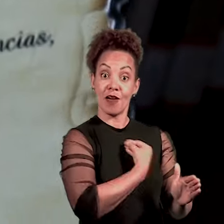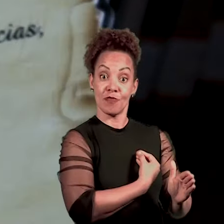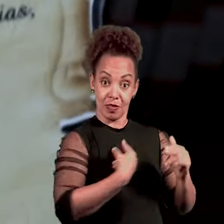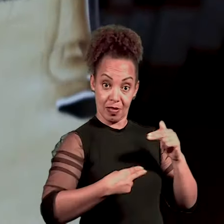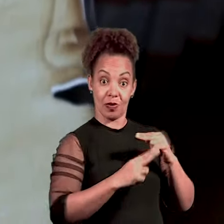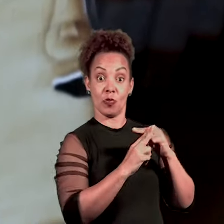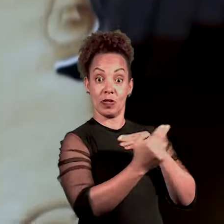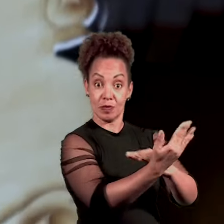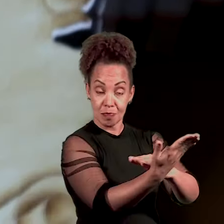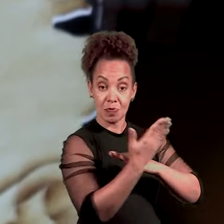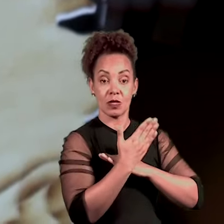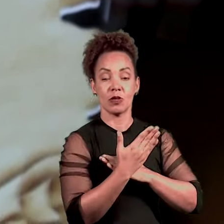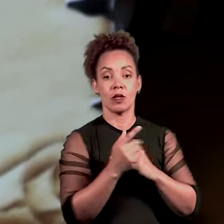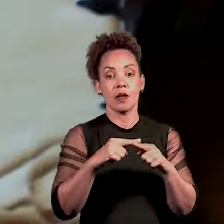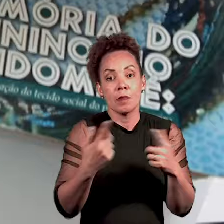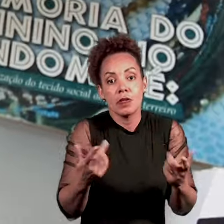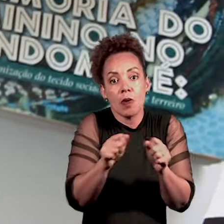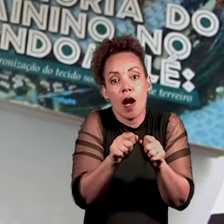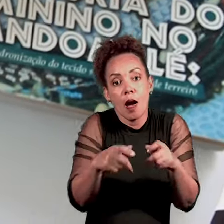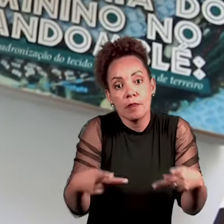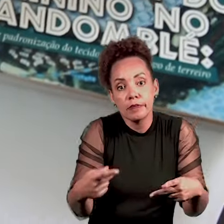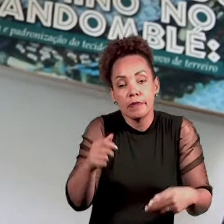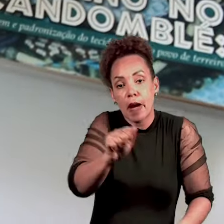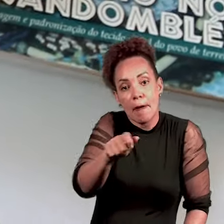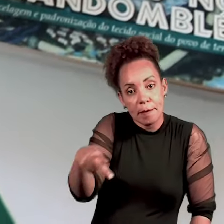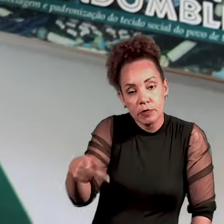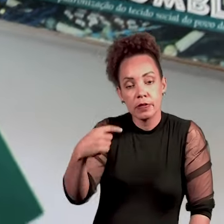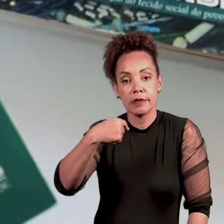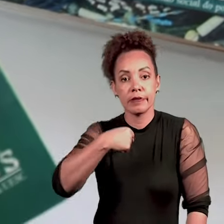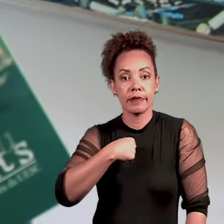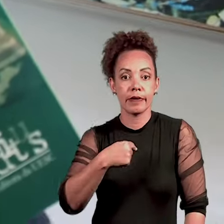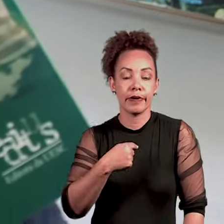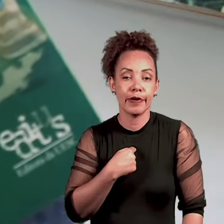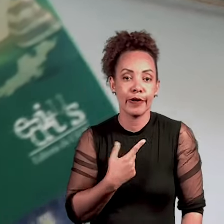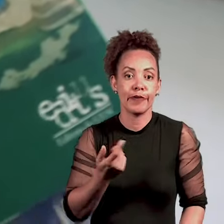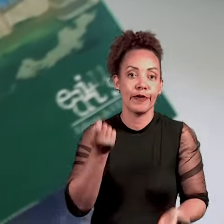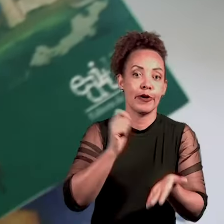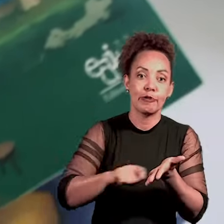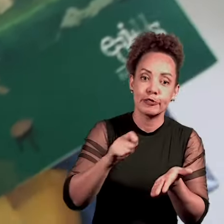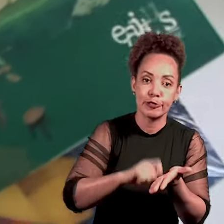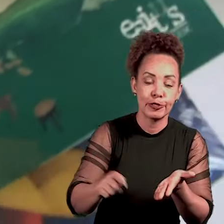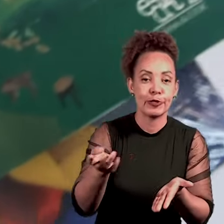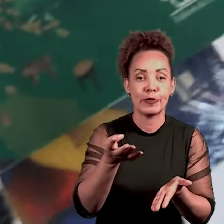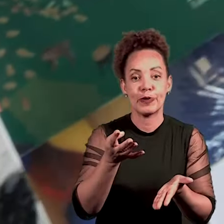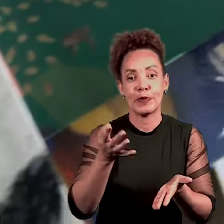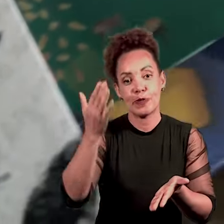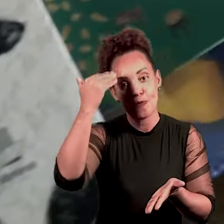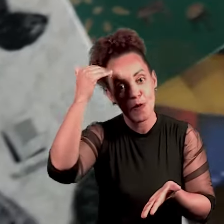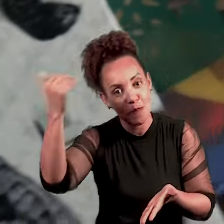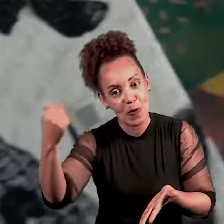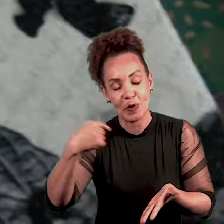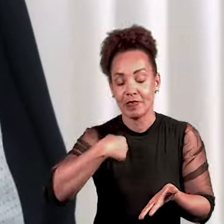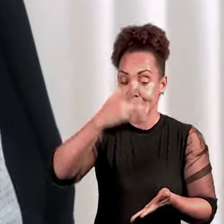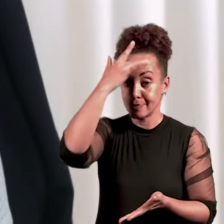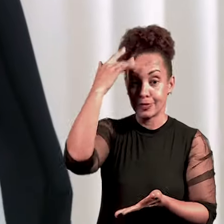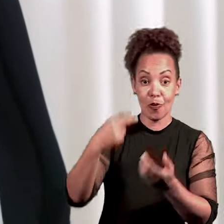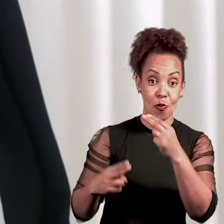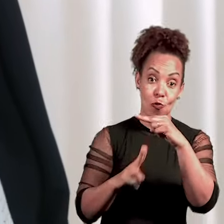mesmo aposentado, que eu sou hoje, o escritor conhecido que eu sou hoje. Eu